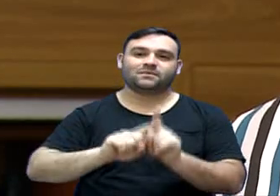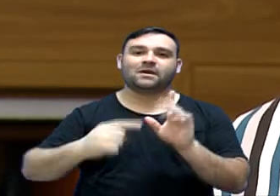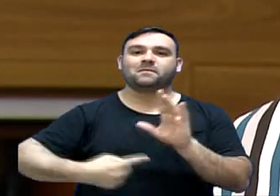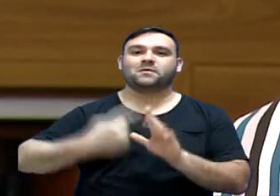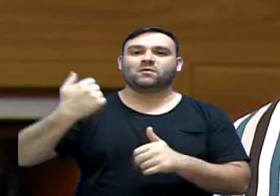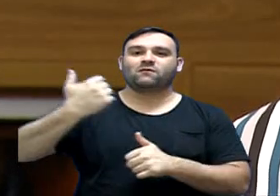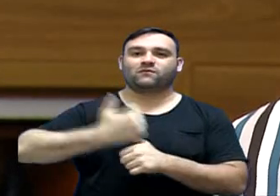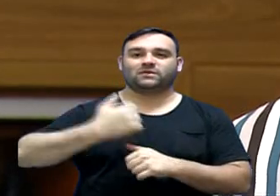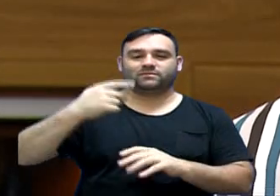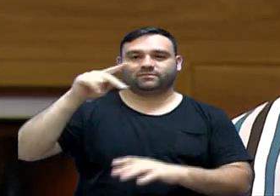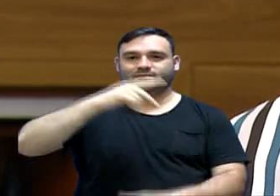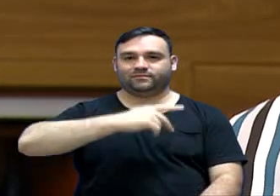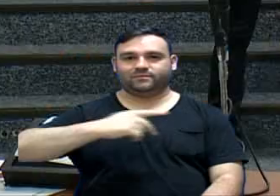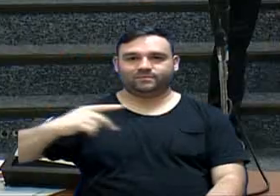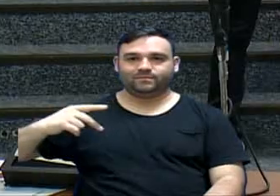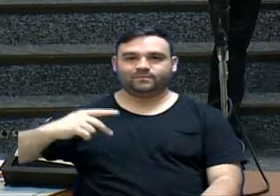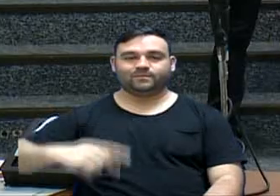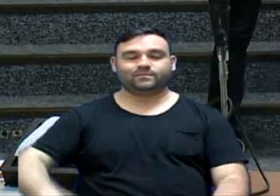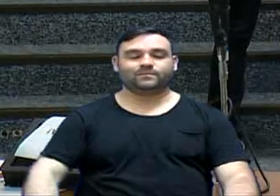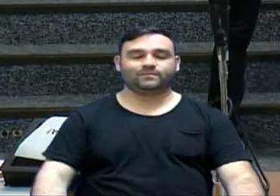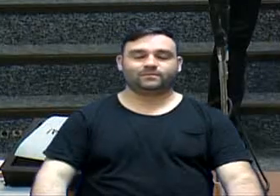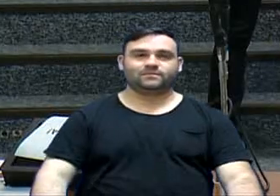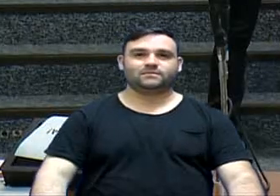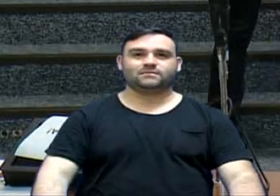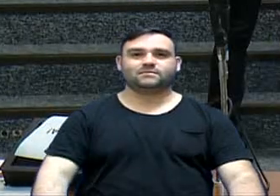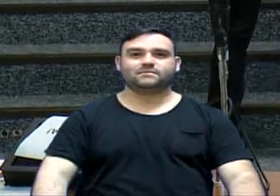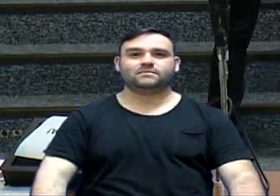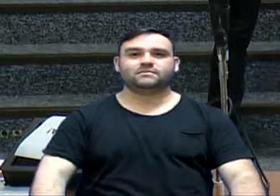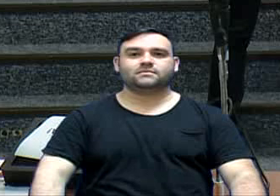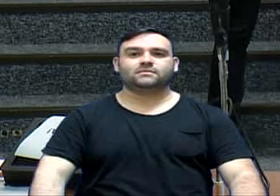primeiro vice-presidente.